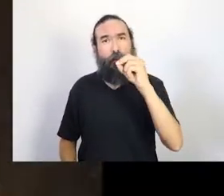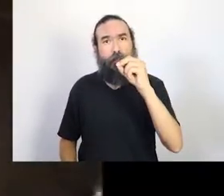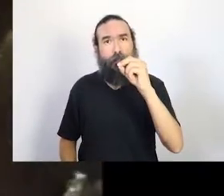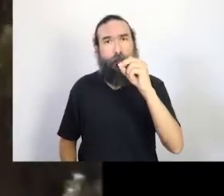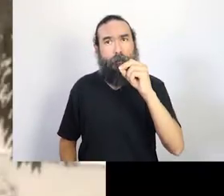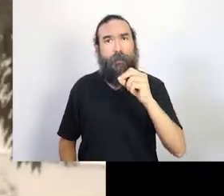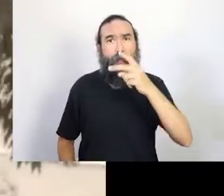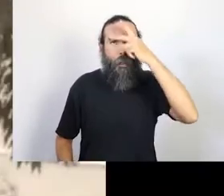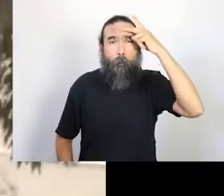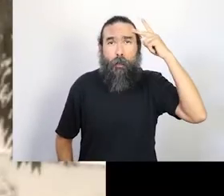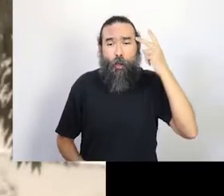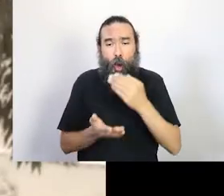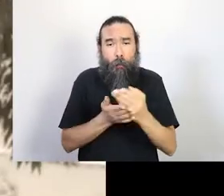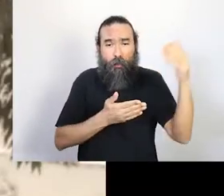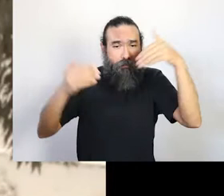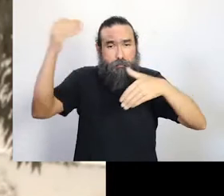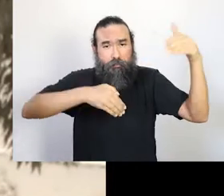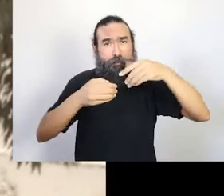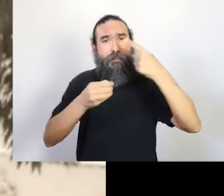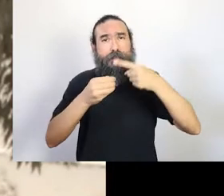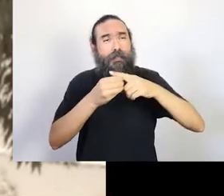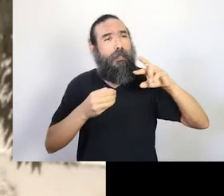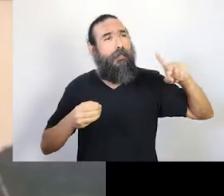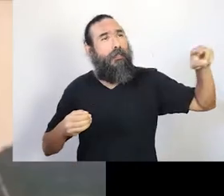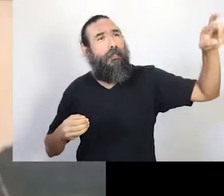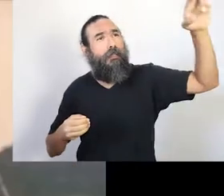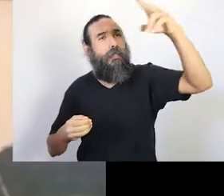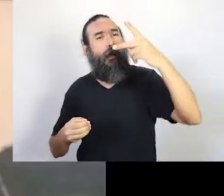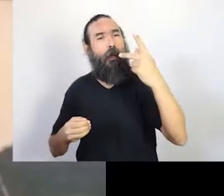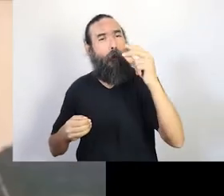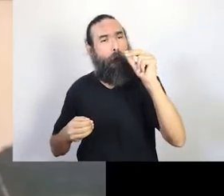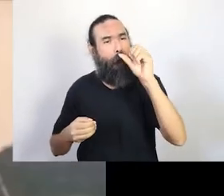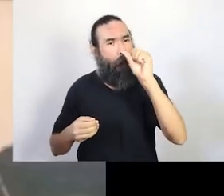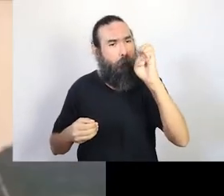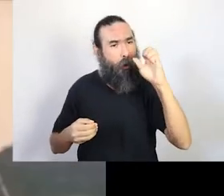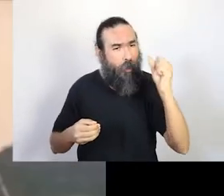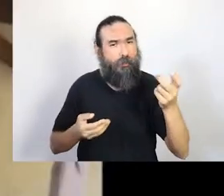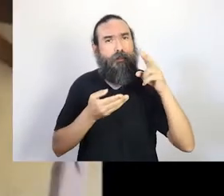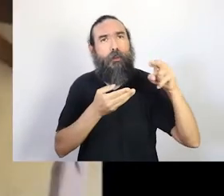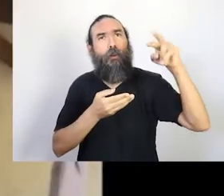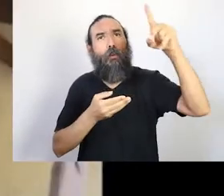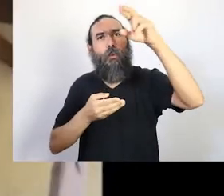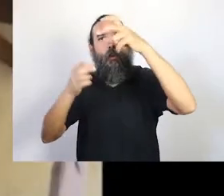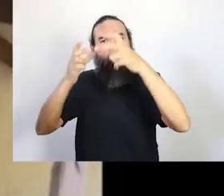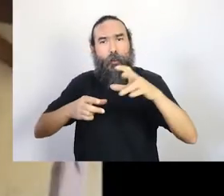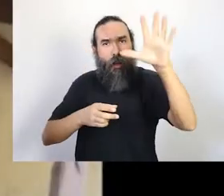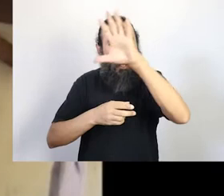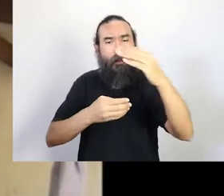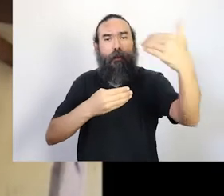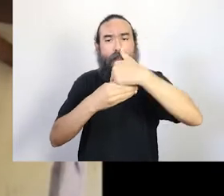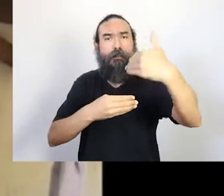Aí vem gente da de Poços, de Guarani, como veio esse menino de Volta da Serra, veio esse do Mecaximbo,